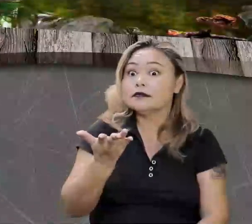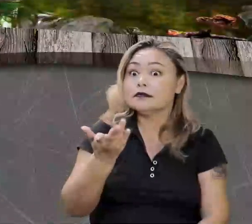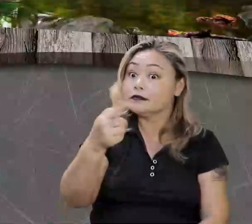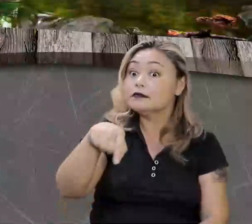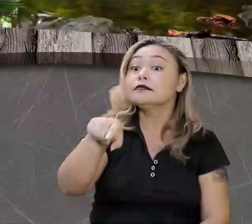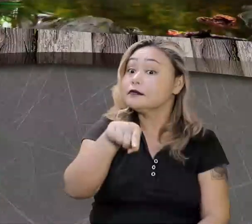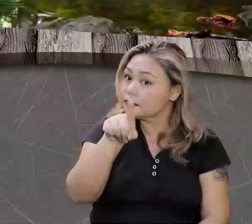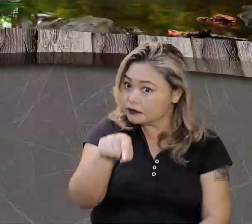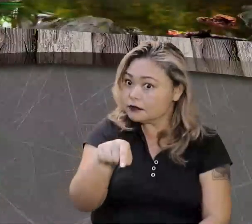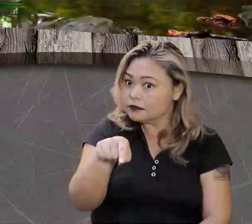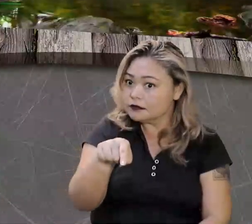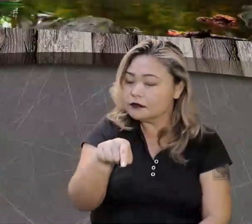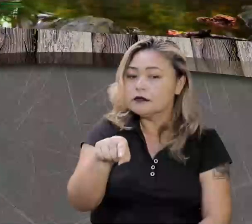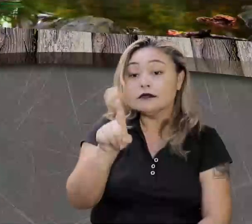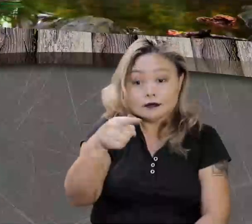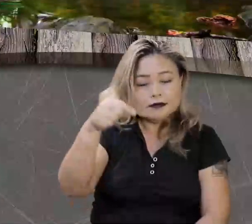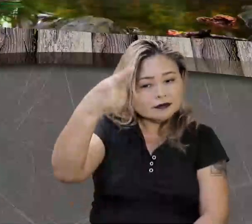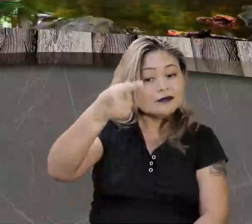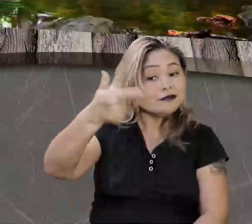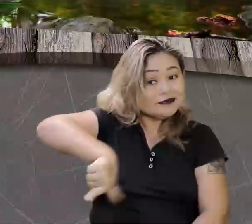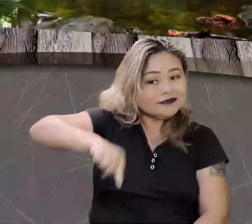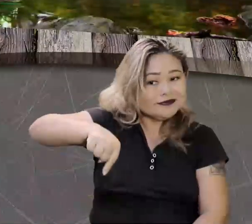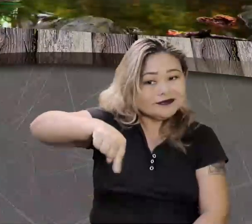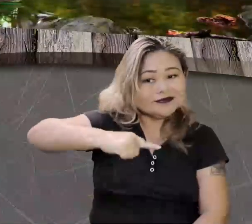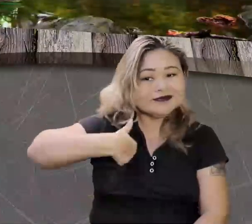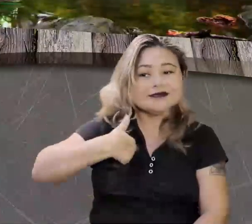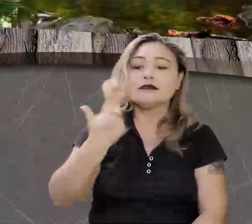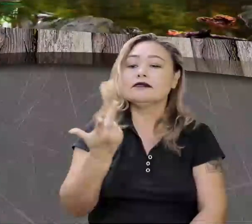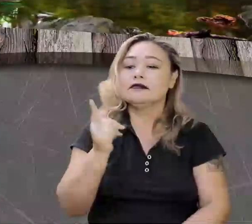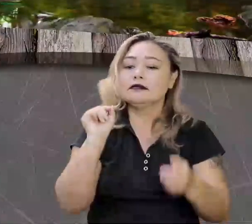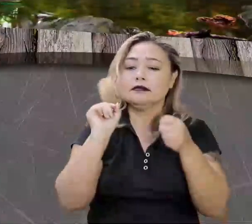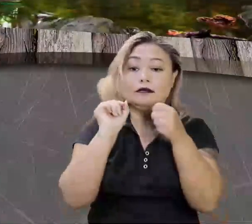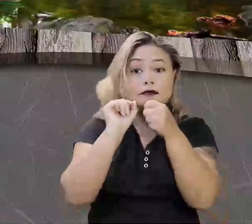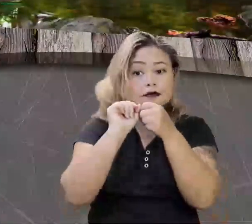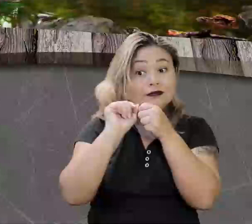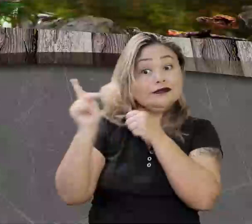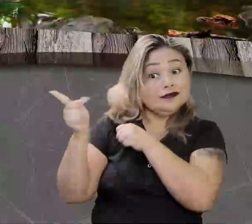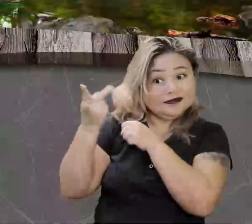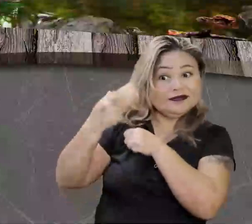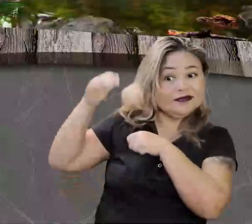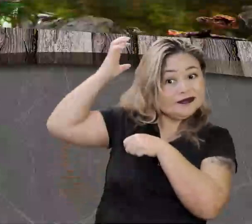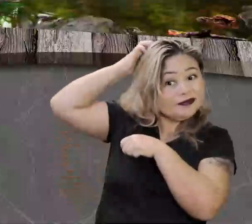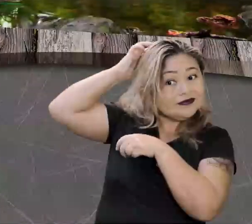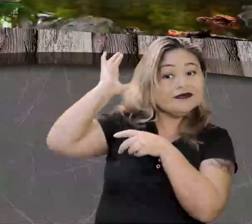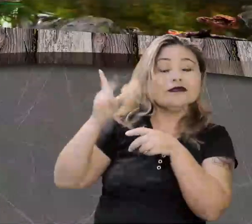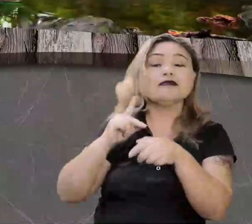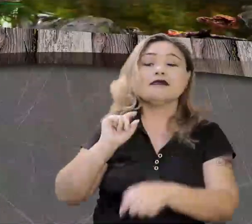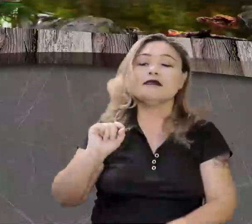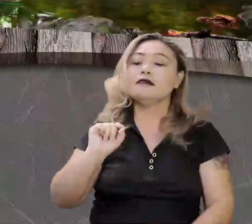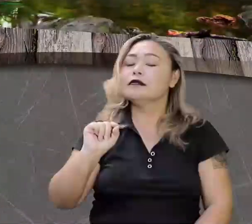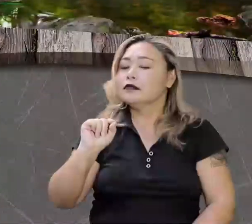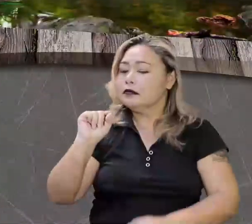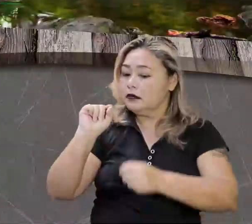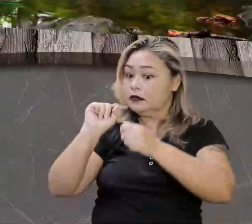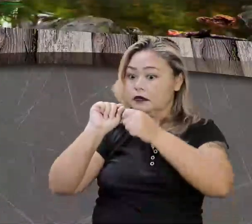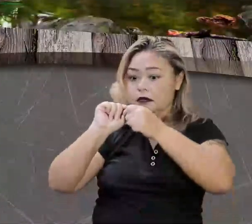É isso. Estamos aqui de novo para a gente fazer, eu, professora Adelina, para a gente fazer